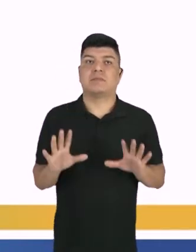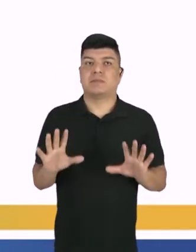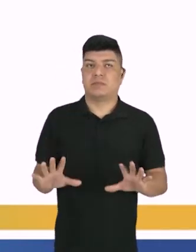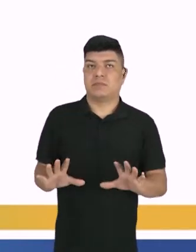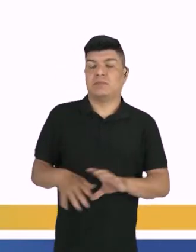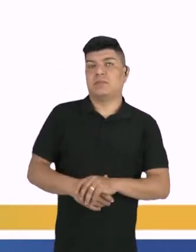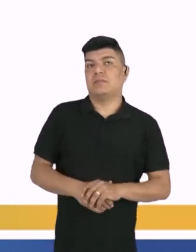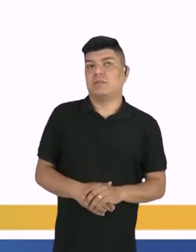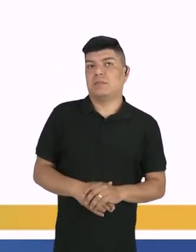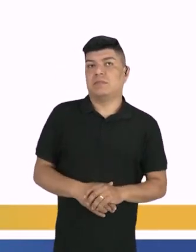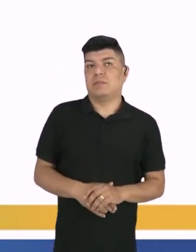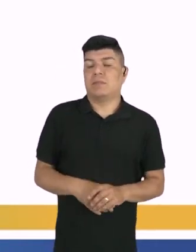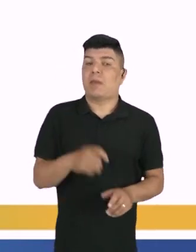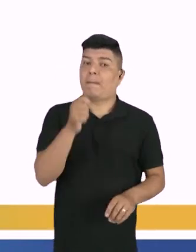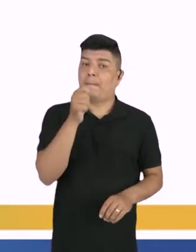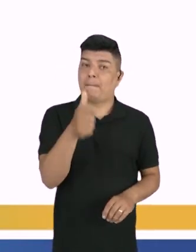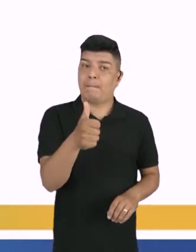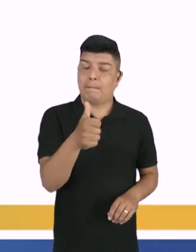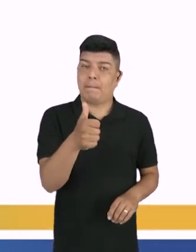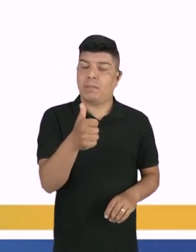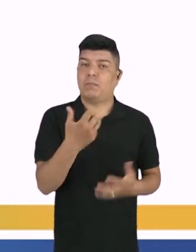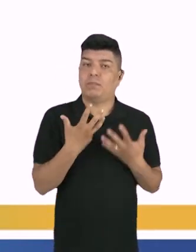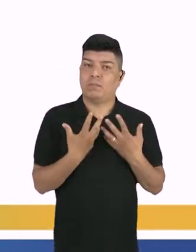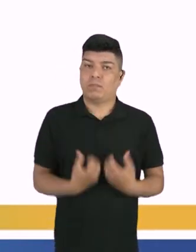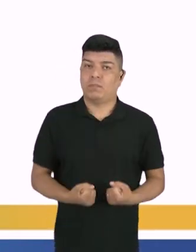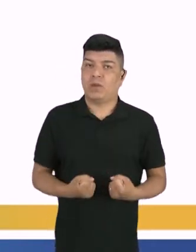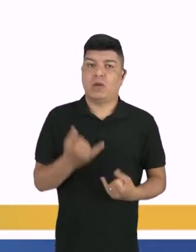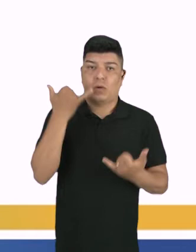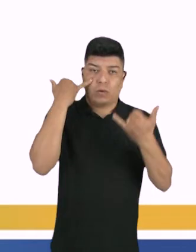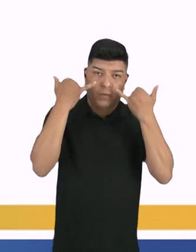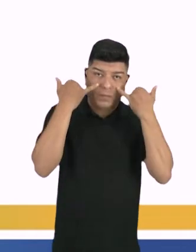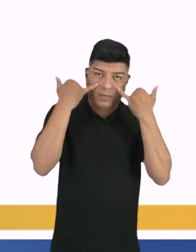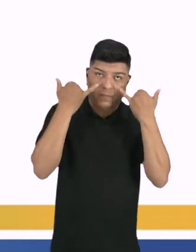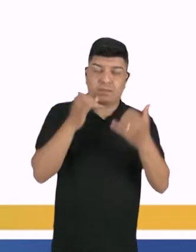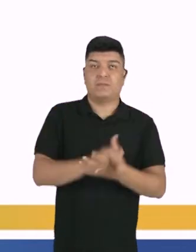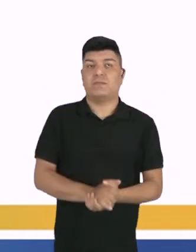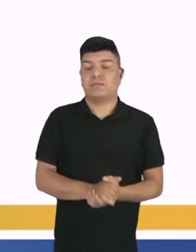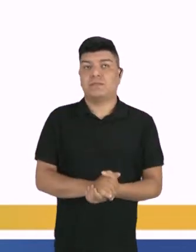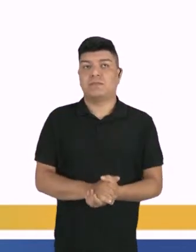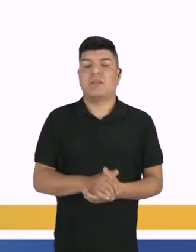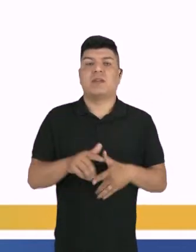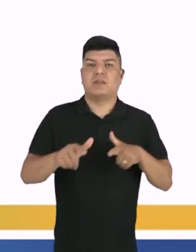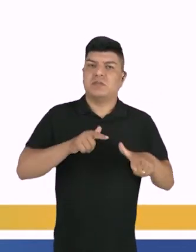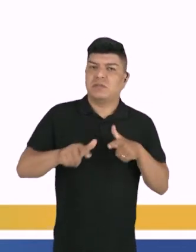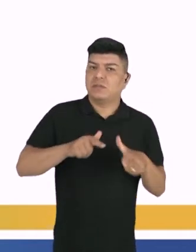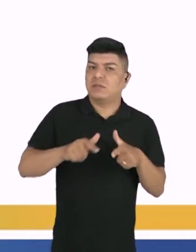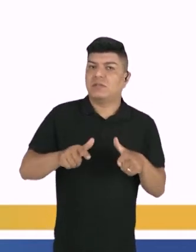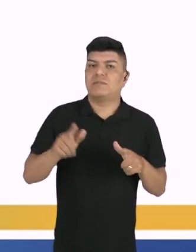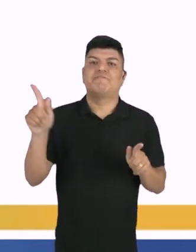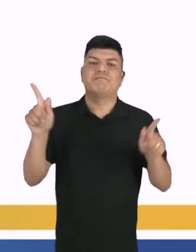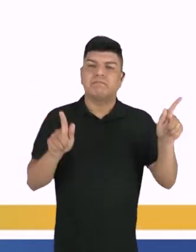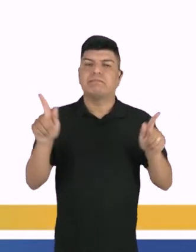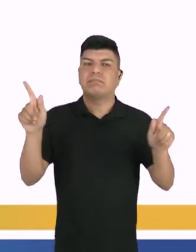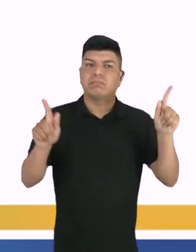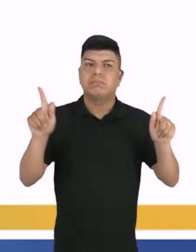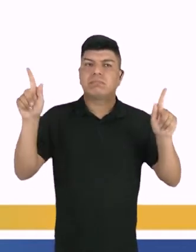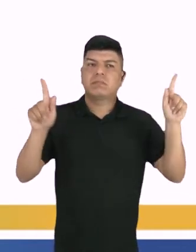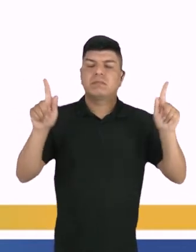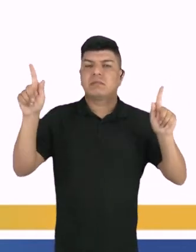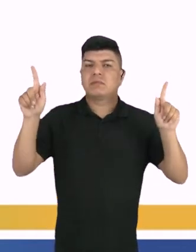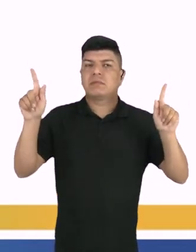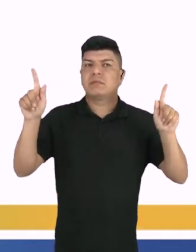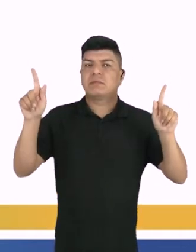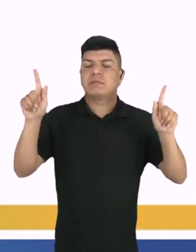digamos assim, à pouca apropriação de informação. Os trabalhadores estão grevando.